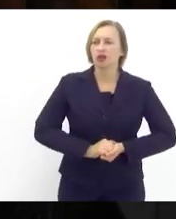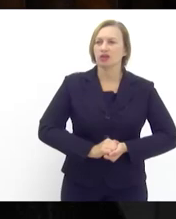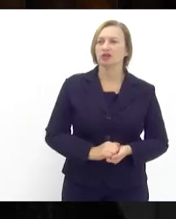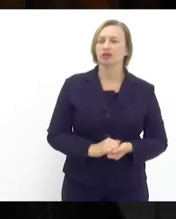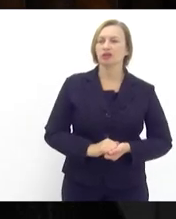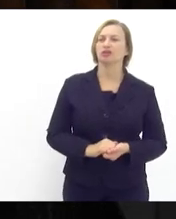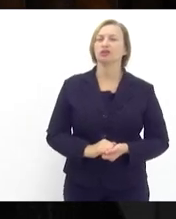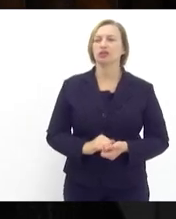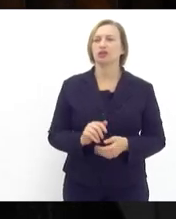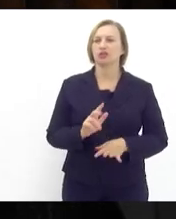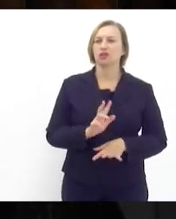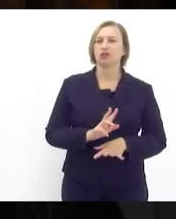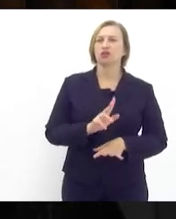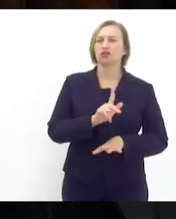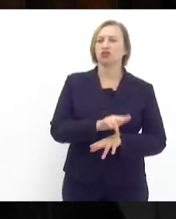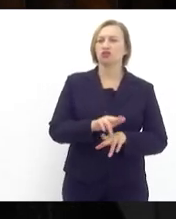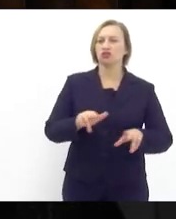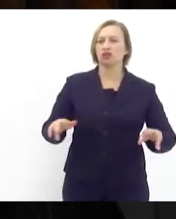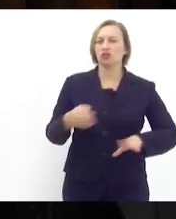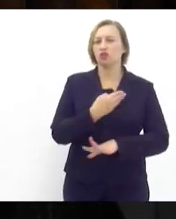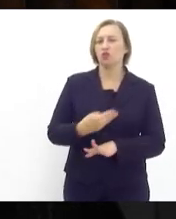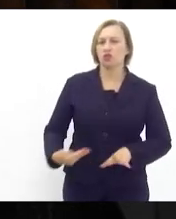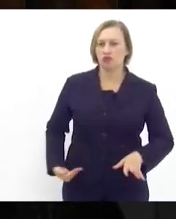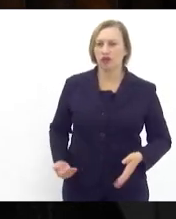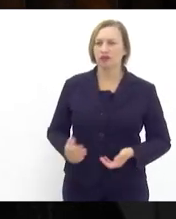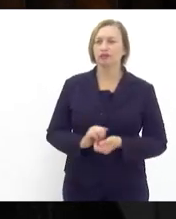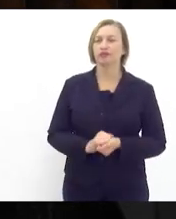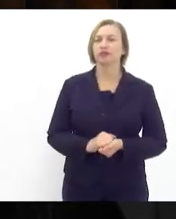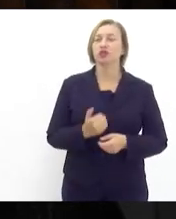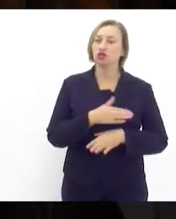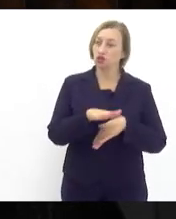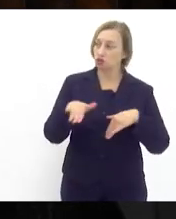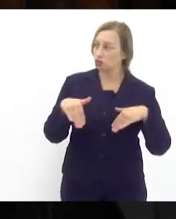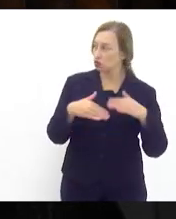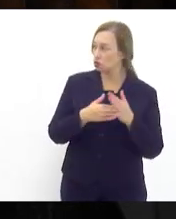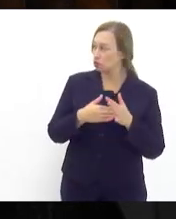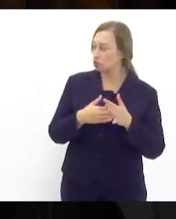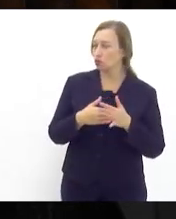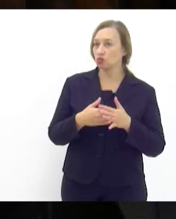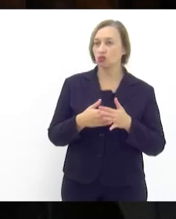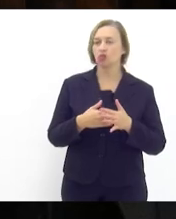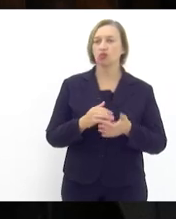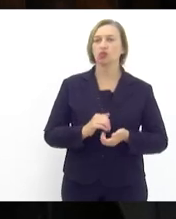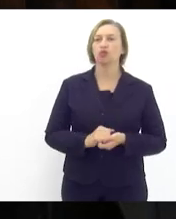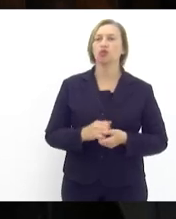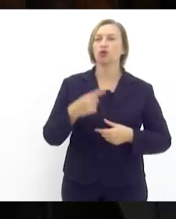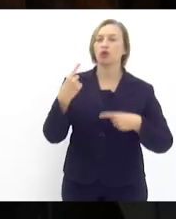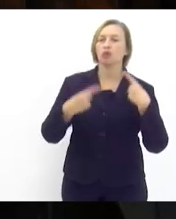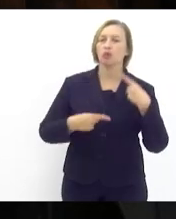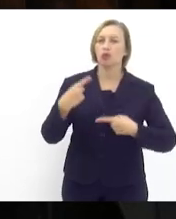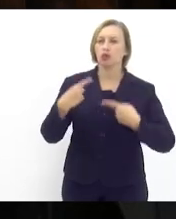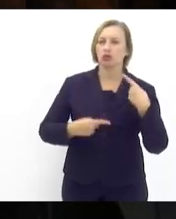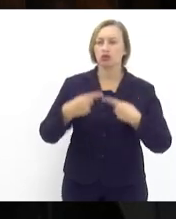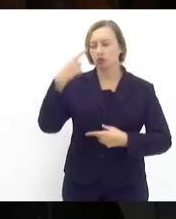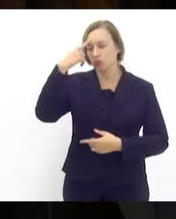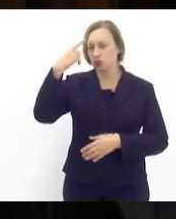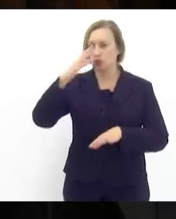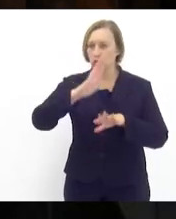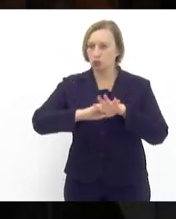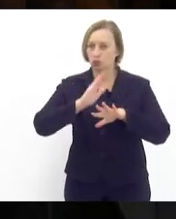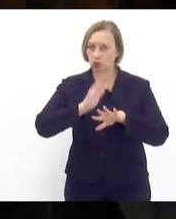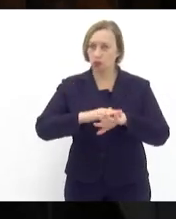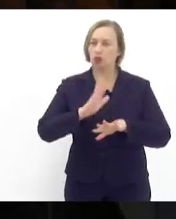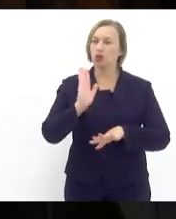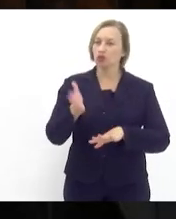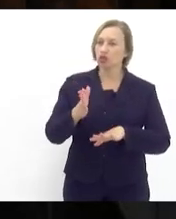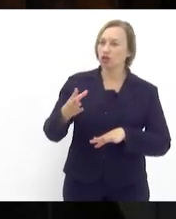mais sucessivos governos de todos os matizes políticos e ideológicos que